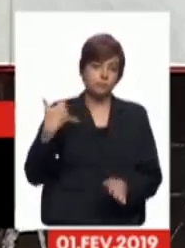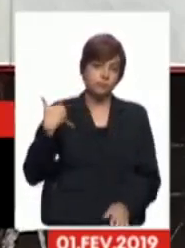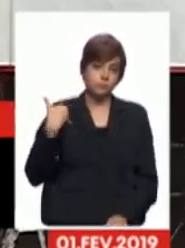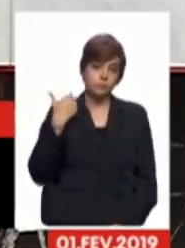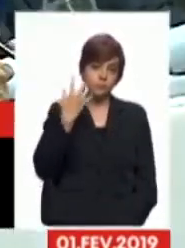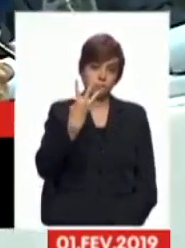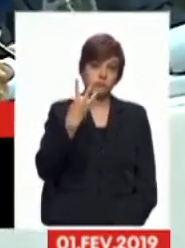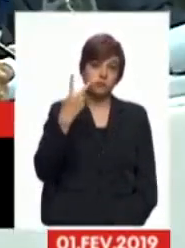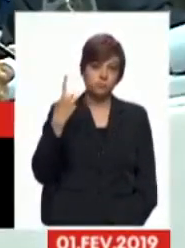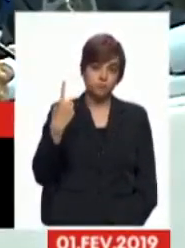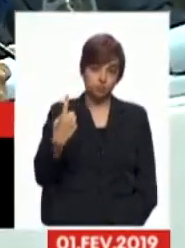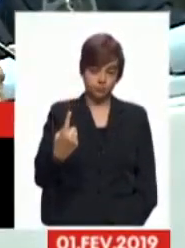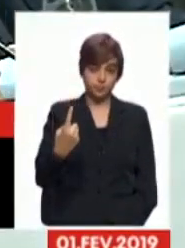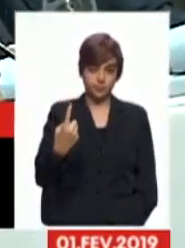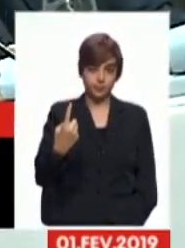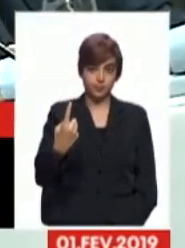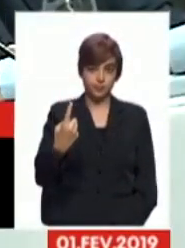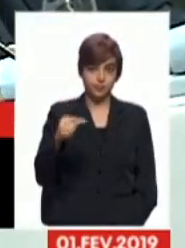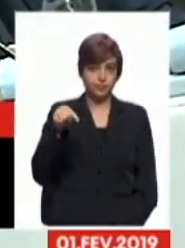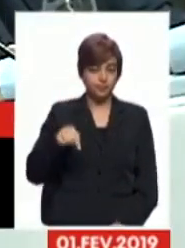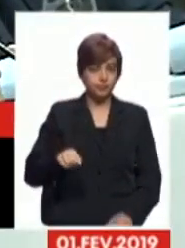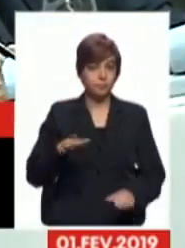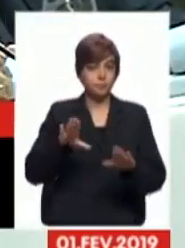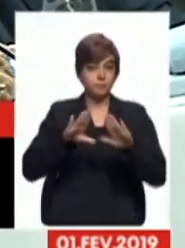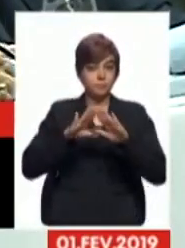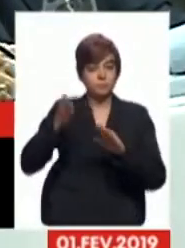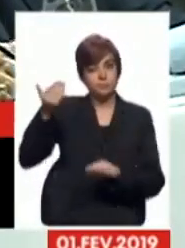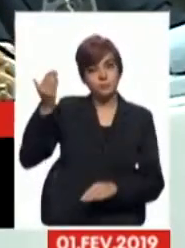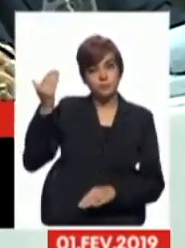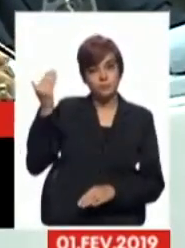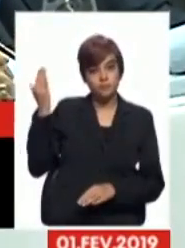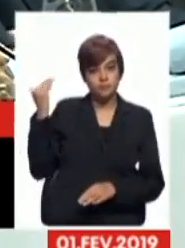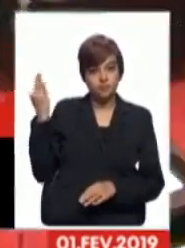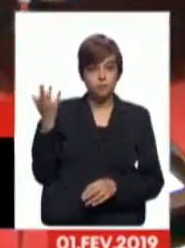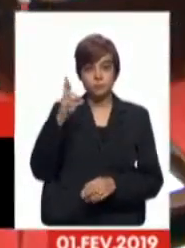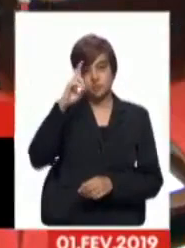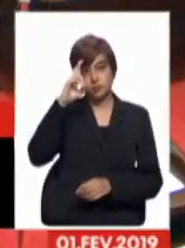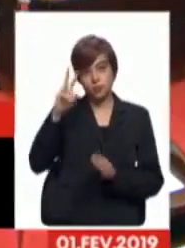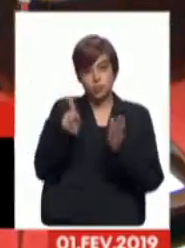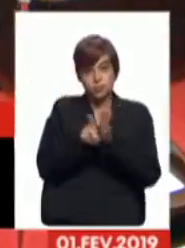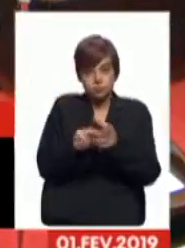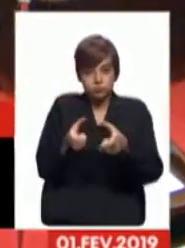Na legislação que se encerra, foi líder da minoria.